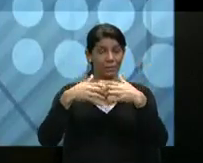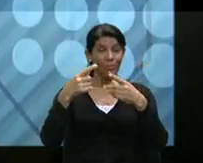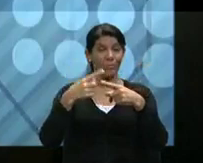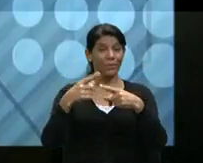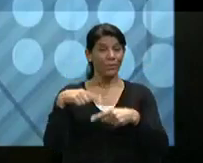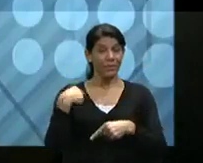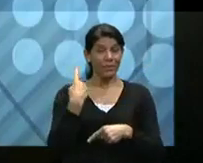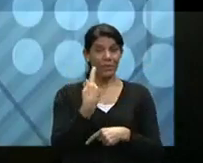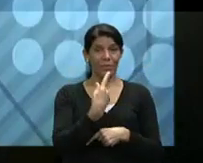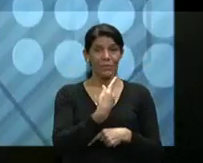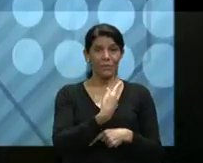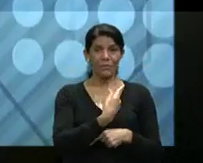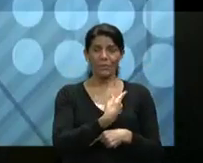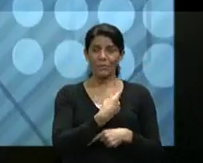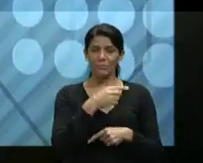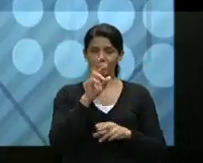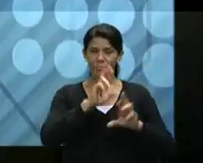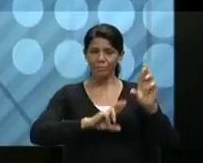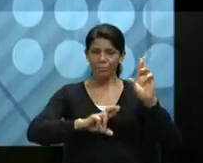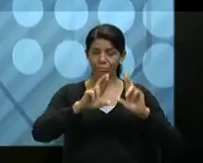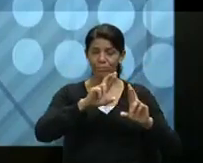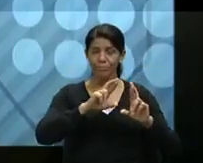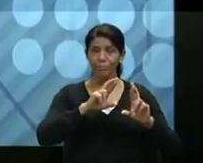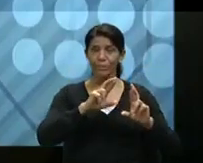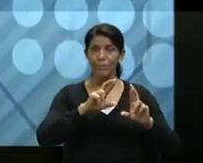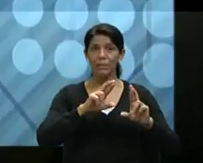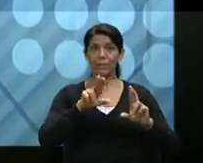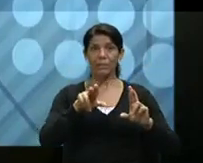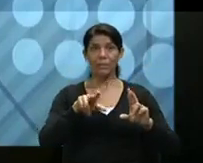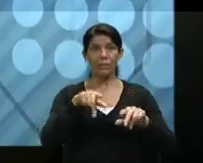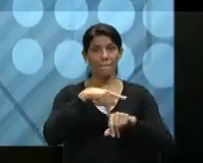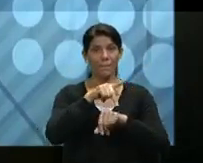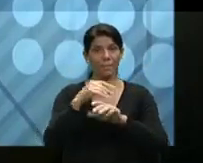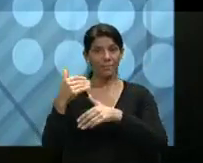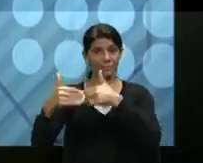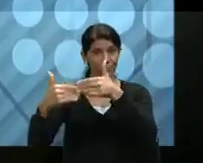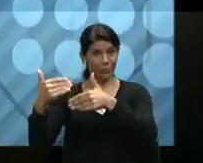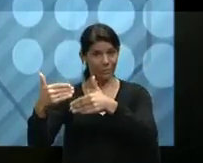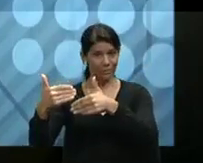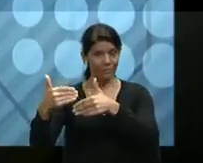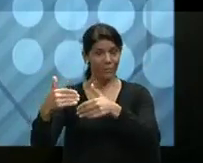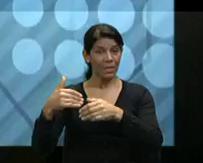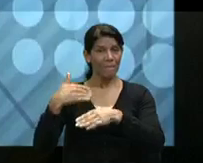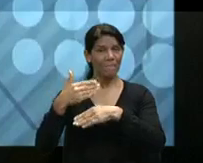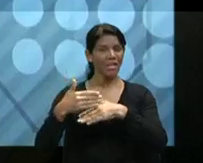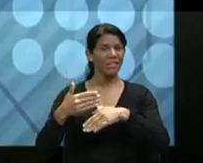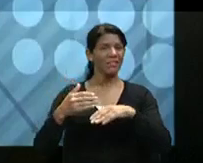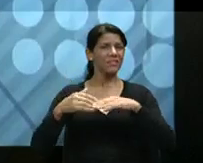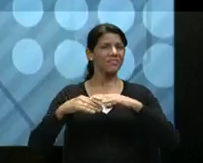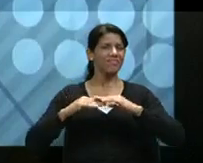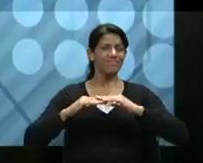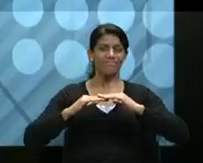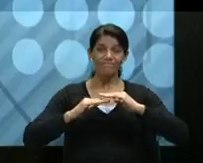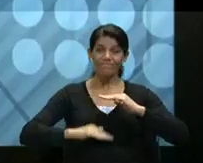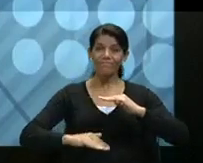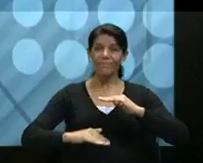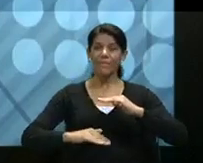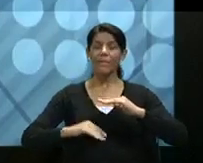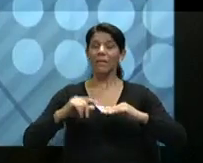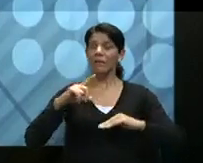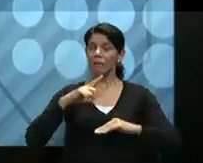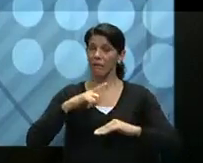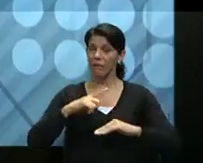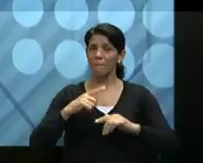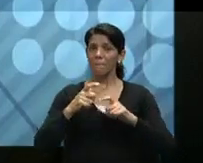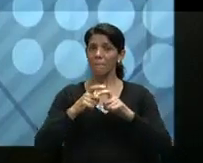porque nós visualizamos que tanto em países desenvolvidos quanto em países em desenvolvimento, há cada